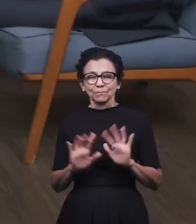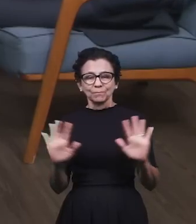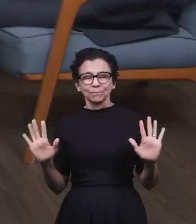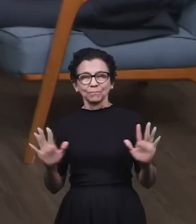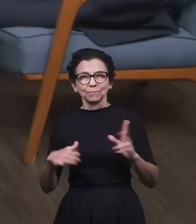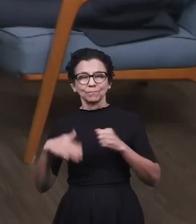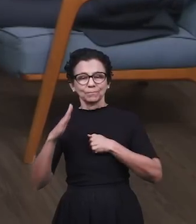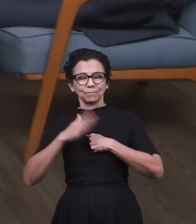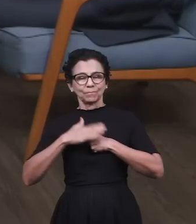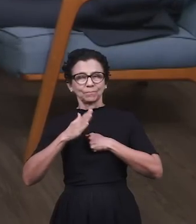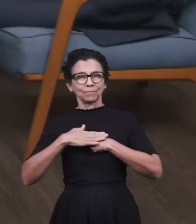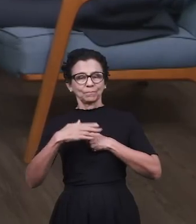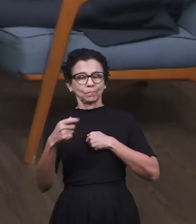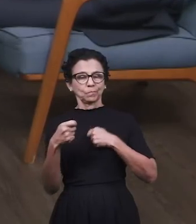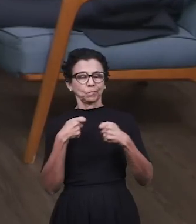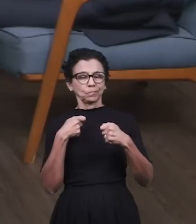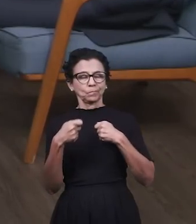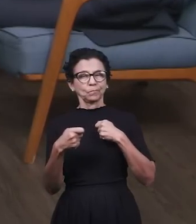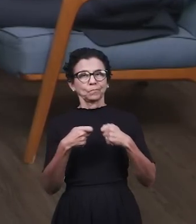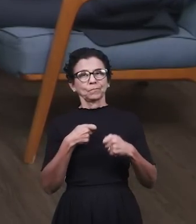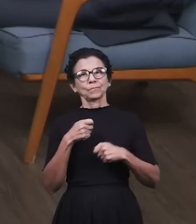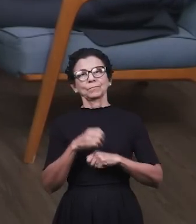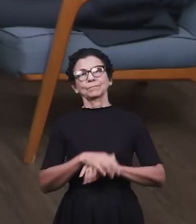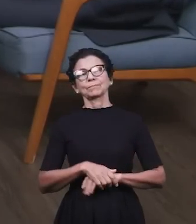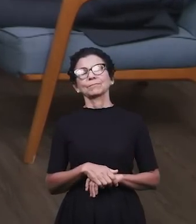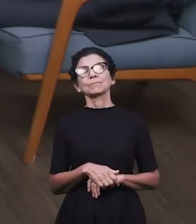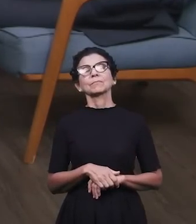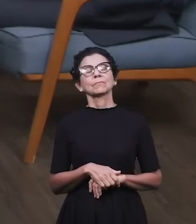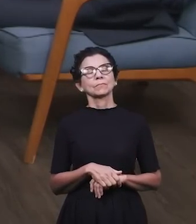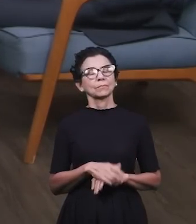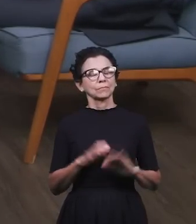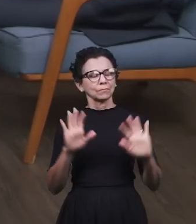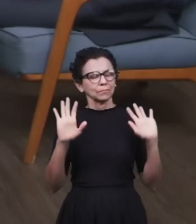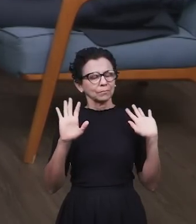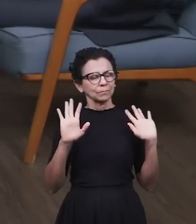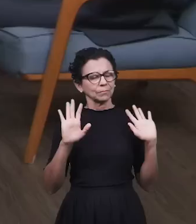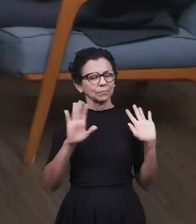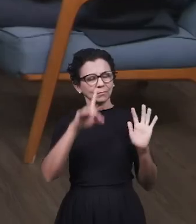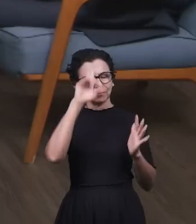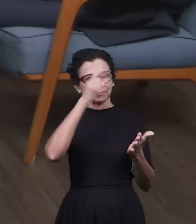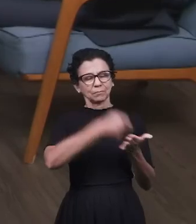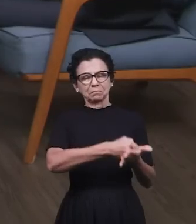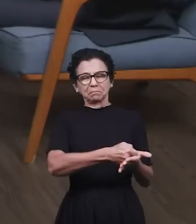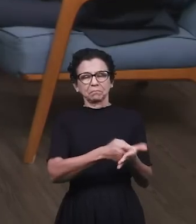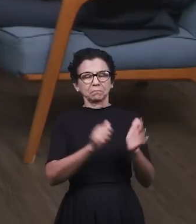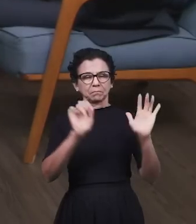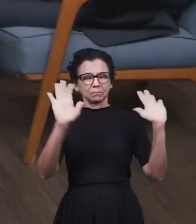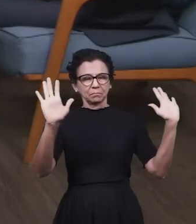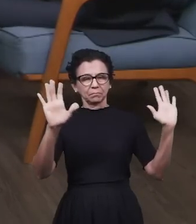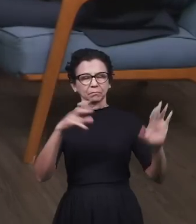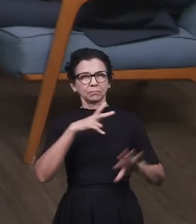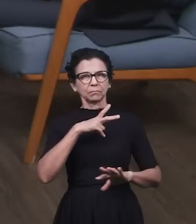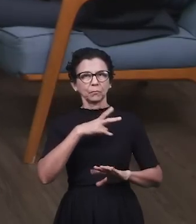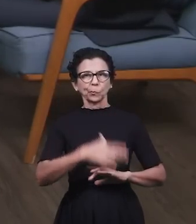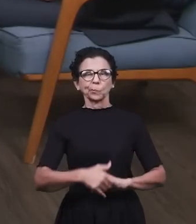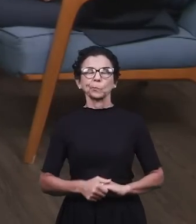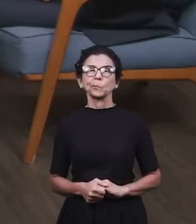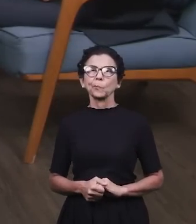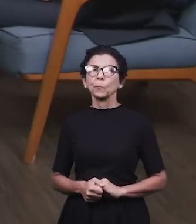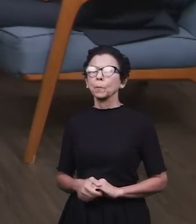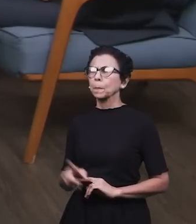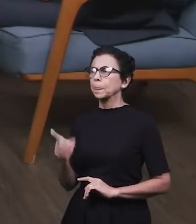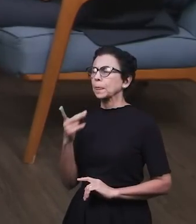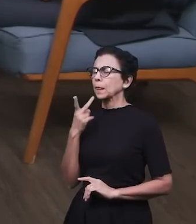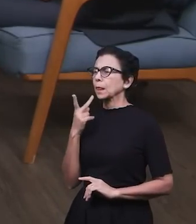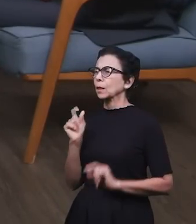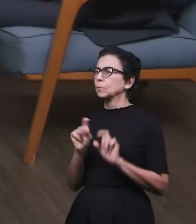se governar, ou começaram a ser conduzidos por tantas outras coisas. Você falou uma expressão,